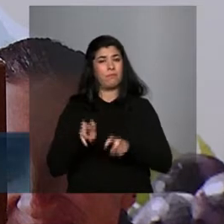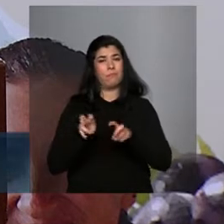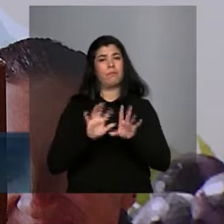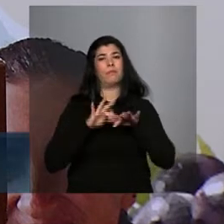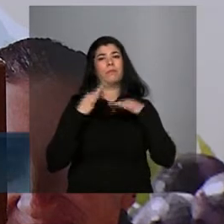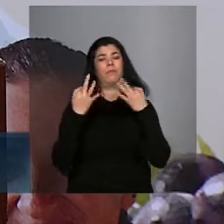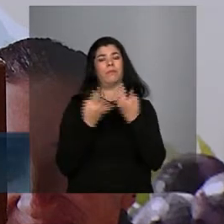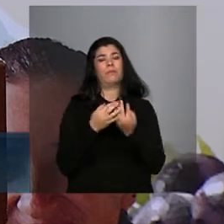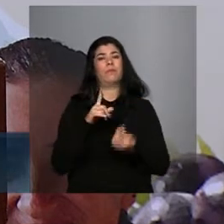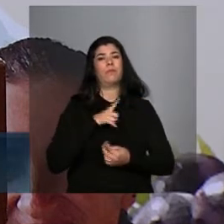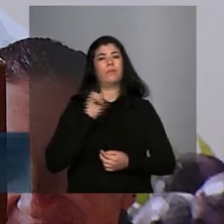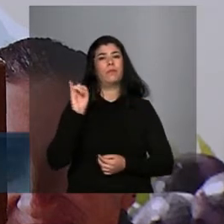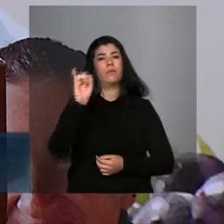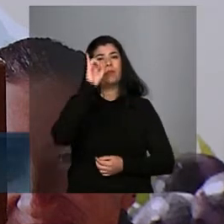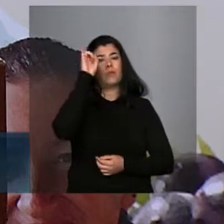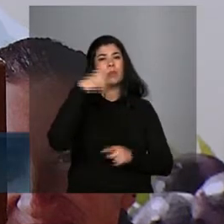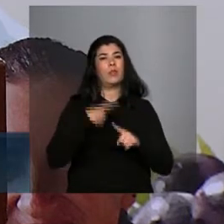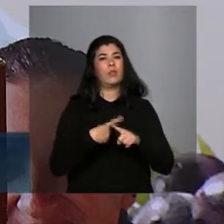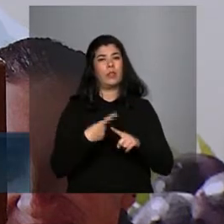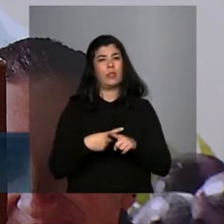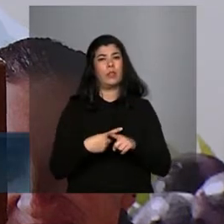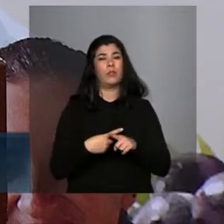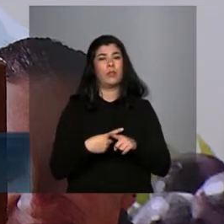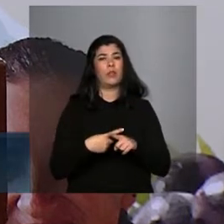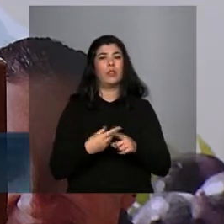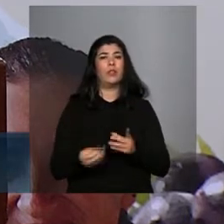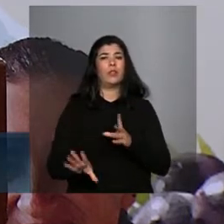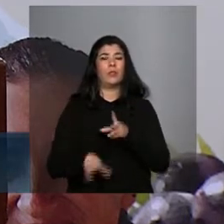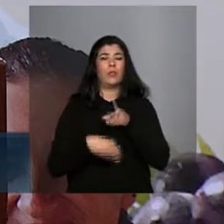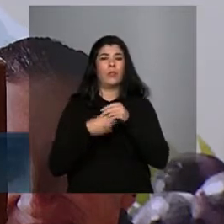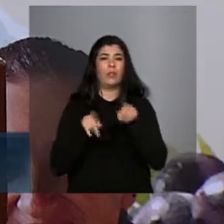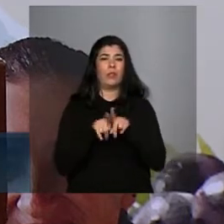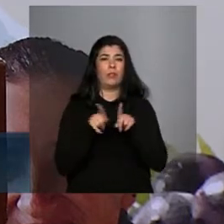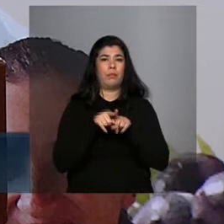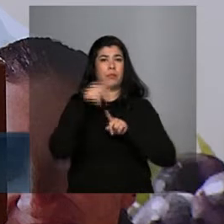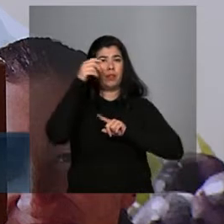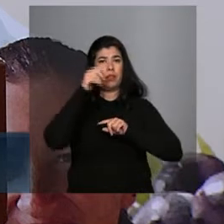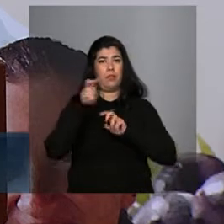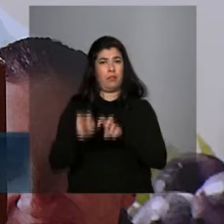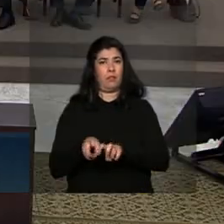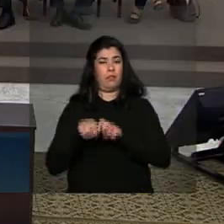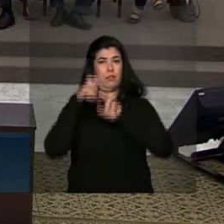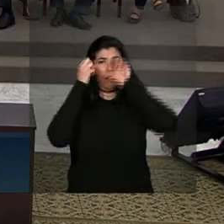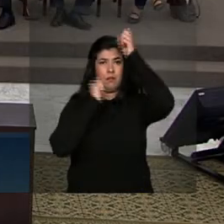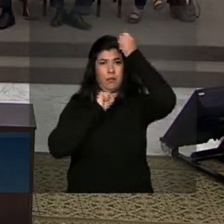essencial na agroindústria. E nós queremos garantir